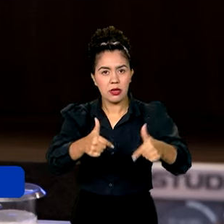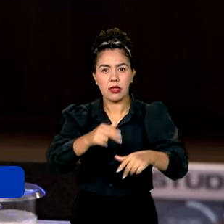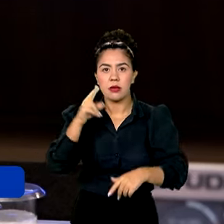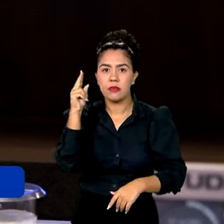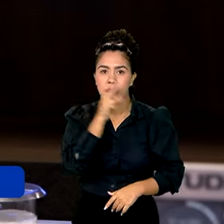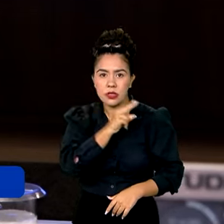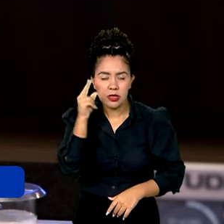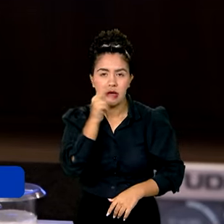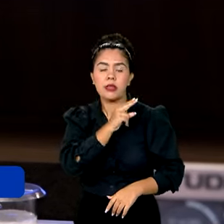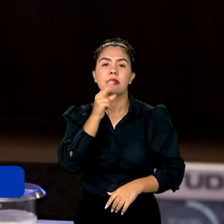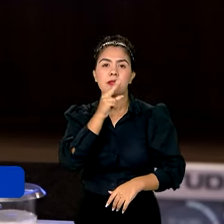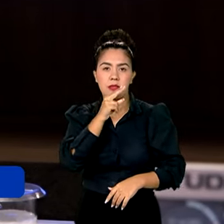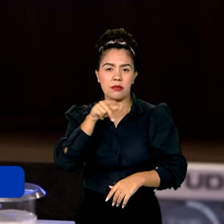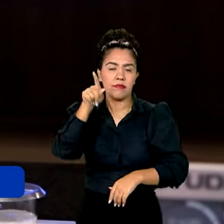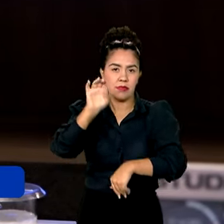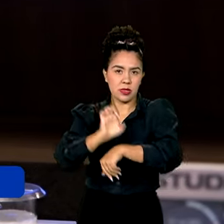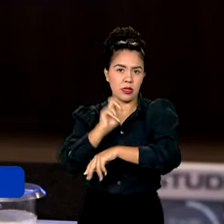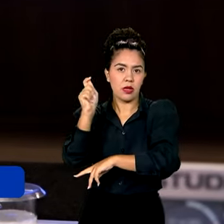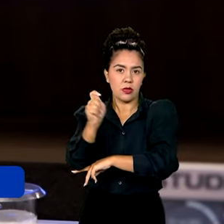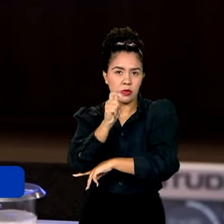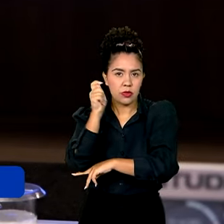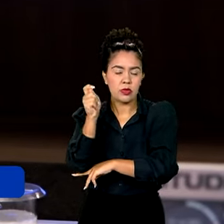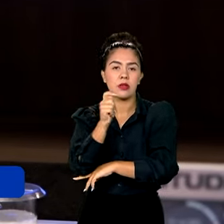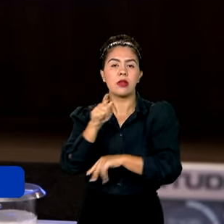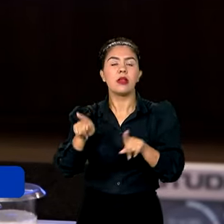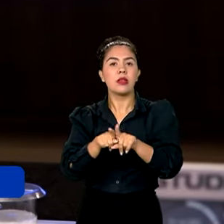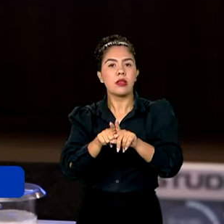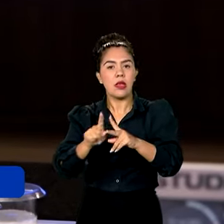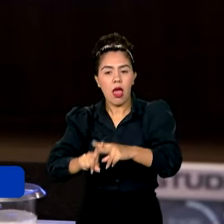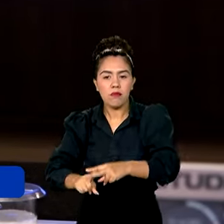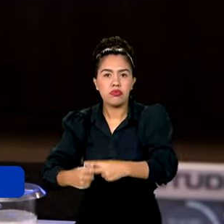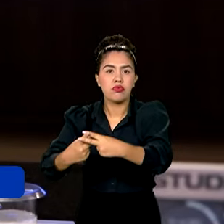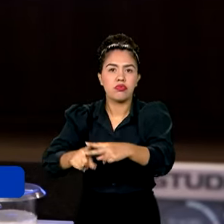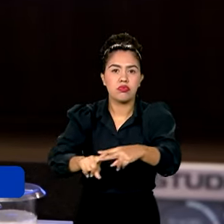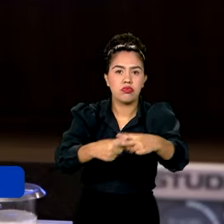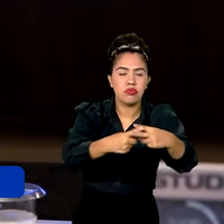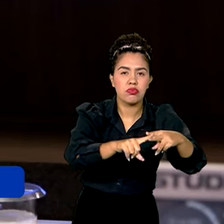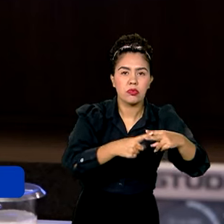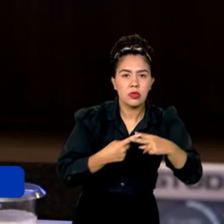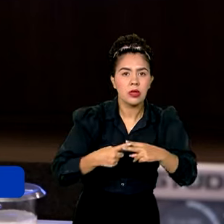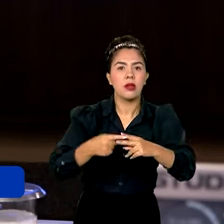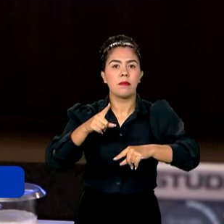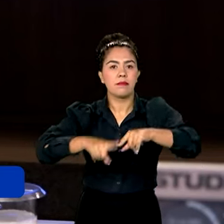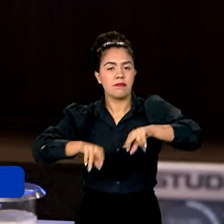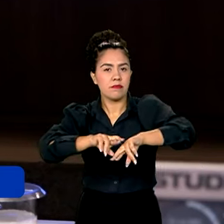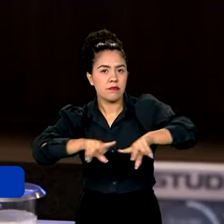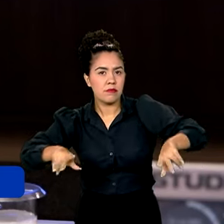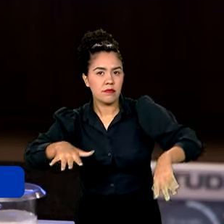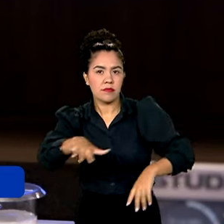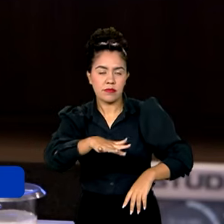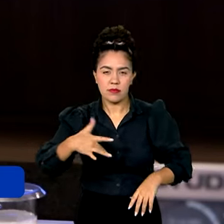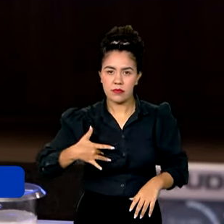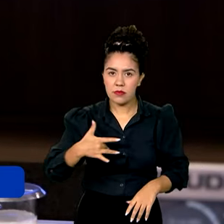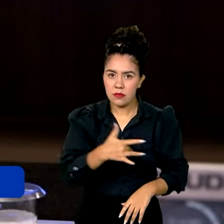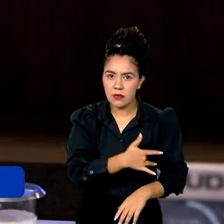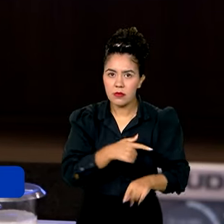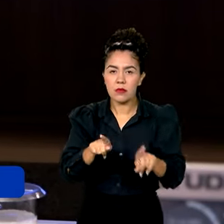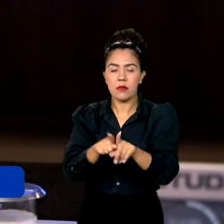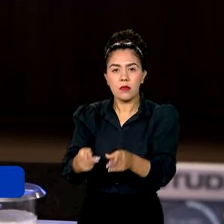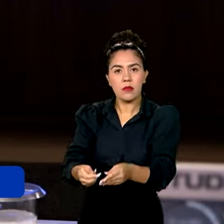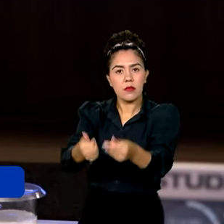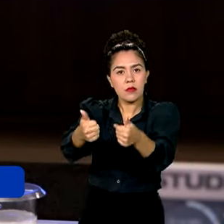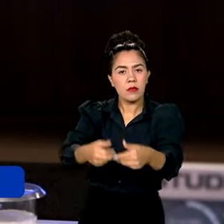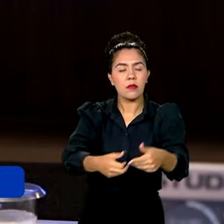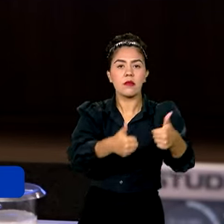do Rio Grande do Sul que é tá reconstruindo os equipamentos de saúde fortalecendo a rede como já temos feito